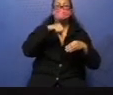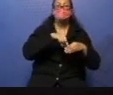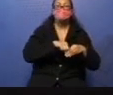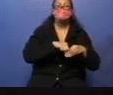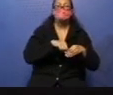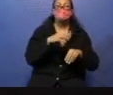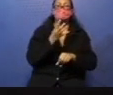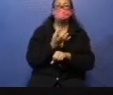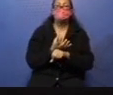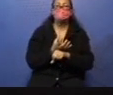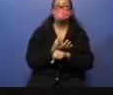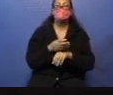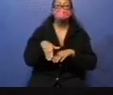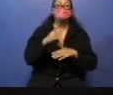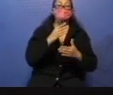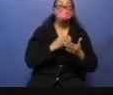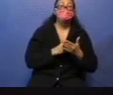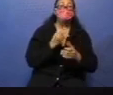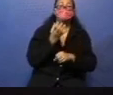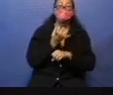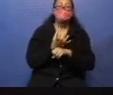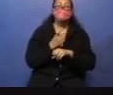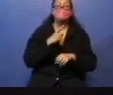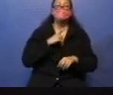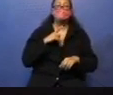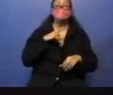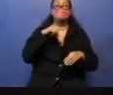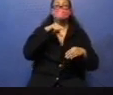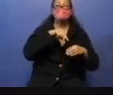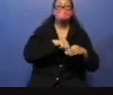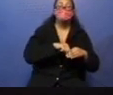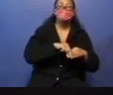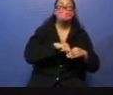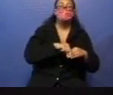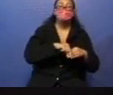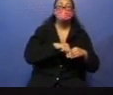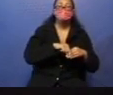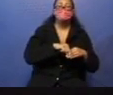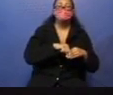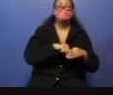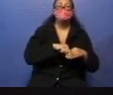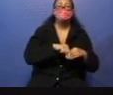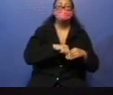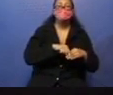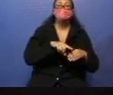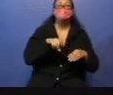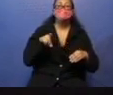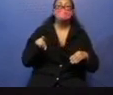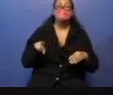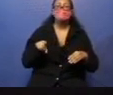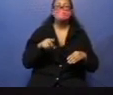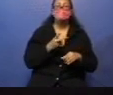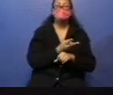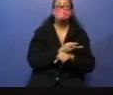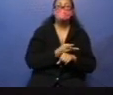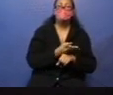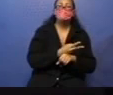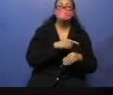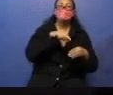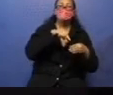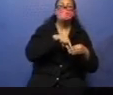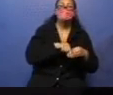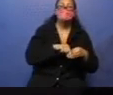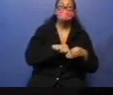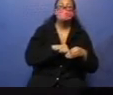Todas as disciplinas têm os anexos. Vocês vão na parte de ciências, vocês vão